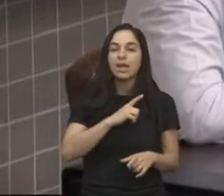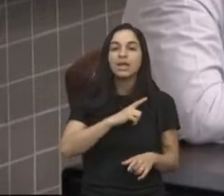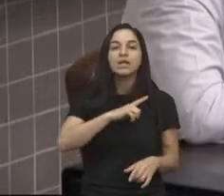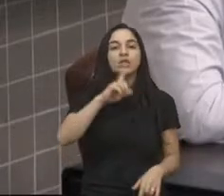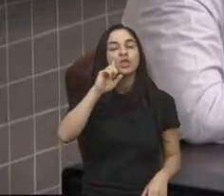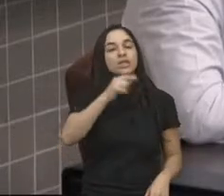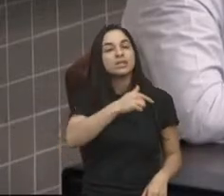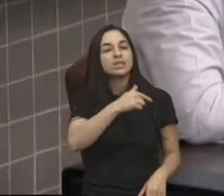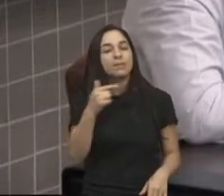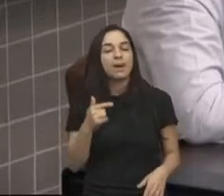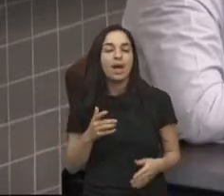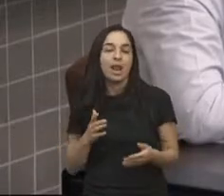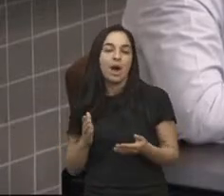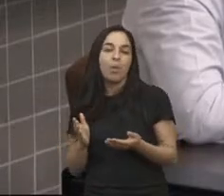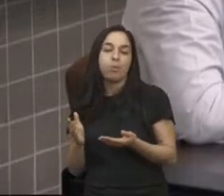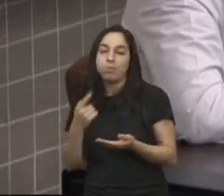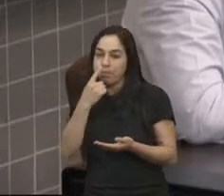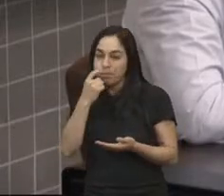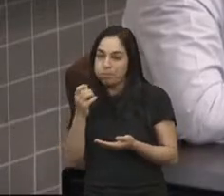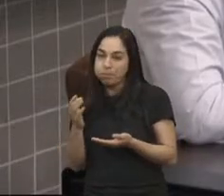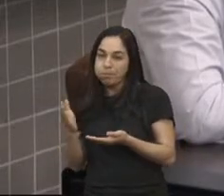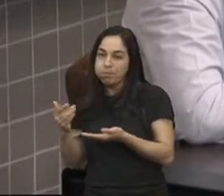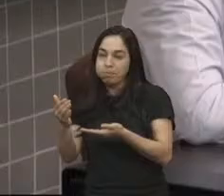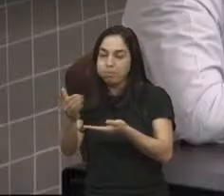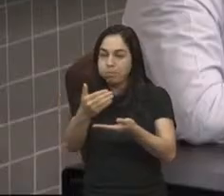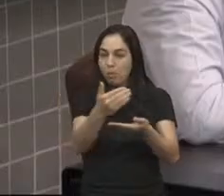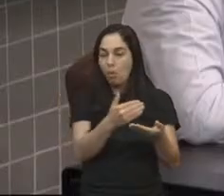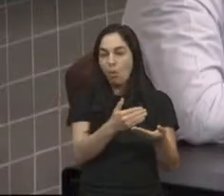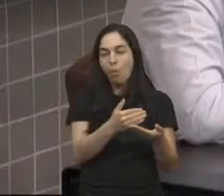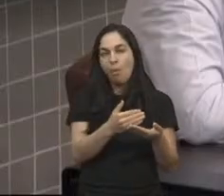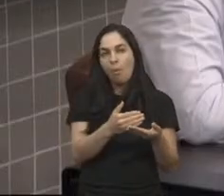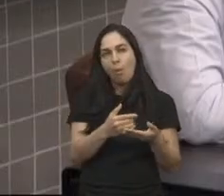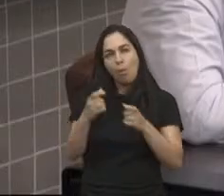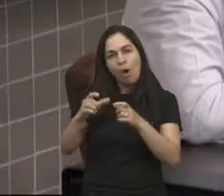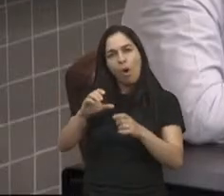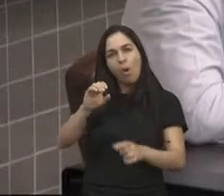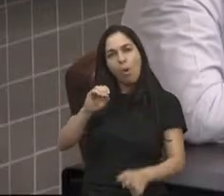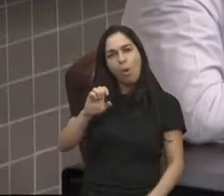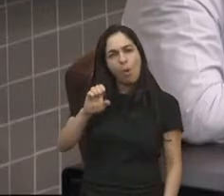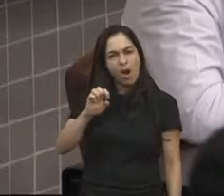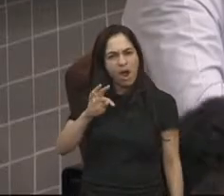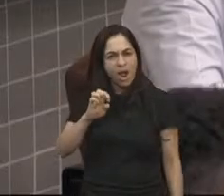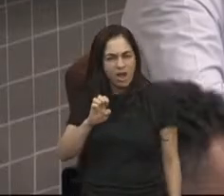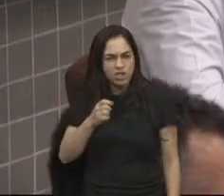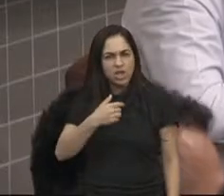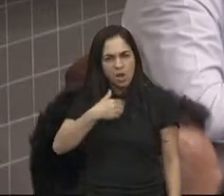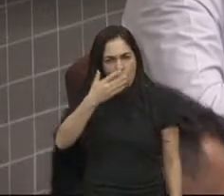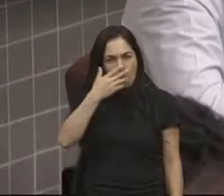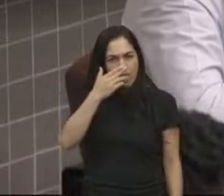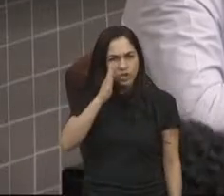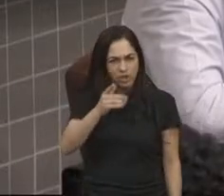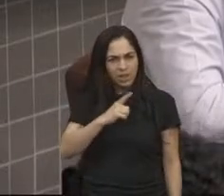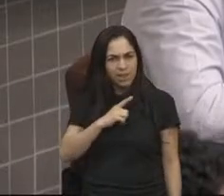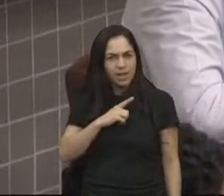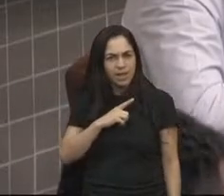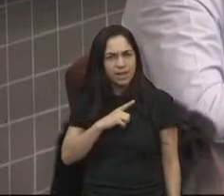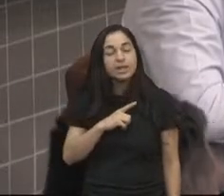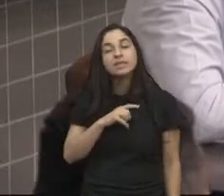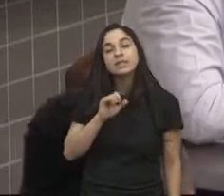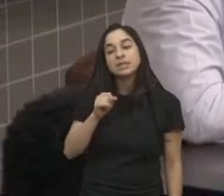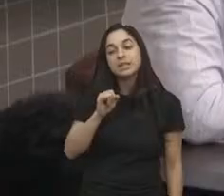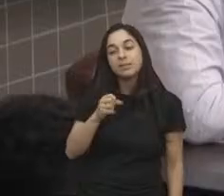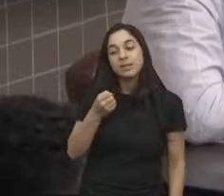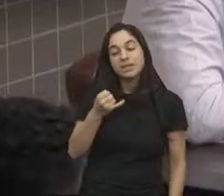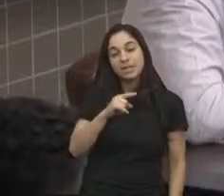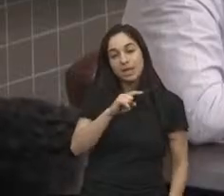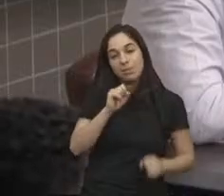essa coleta seletiva. Região Oeste deve ter algum lugar que já é contemplado, né, Felipe? Sim, se ele puder falar até